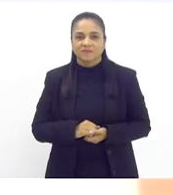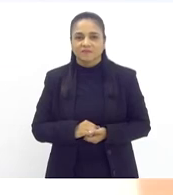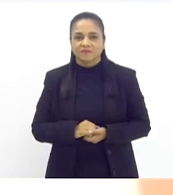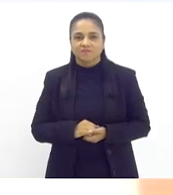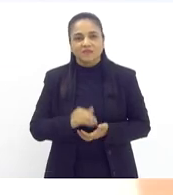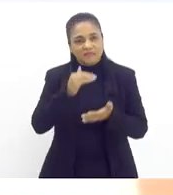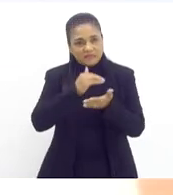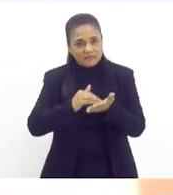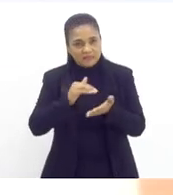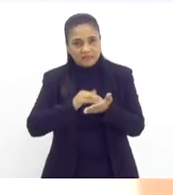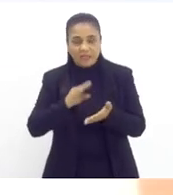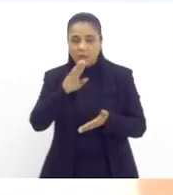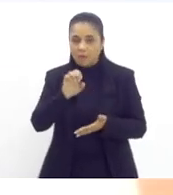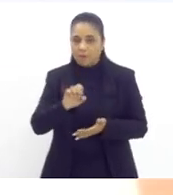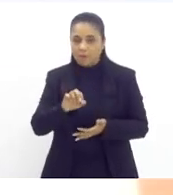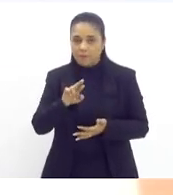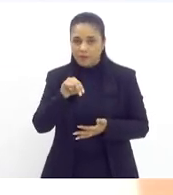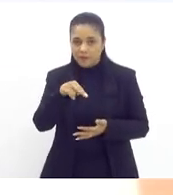secretário Bernardo Api,